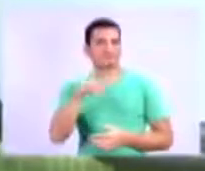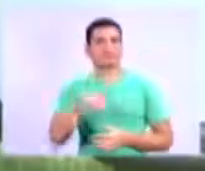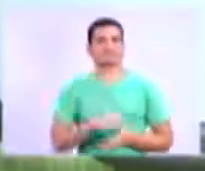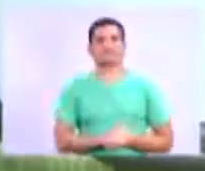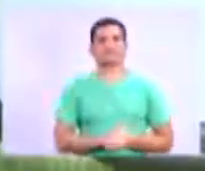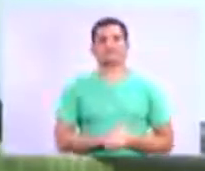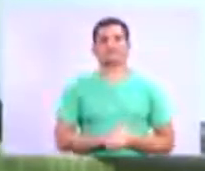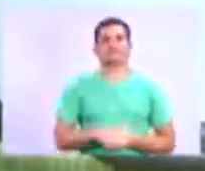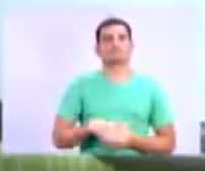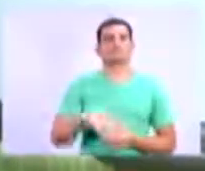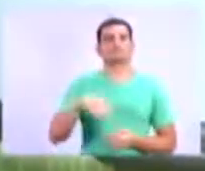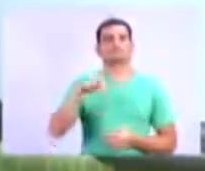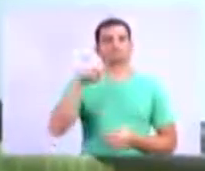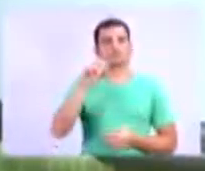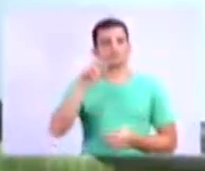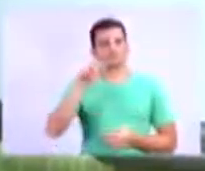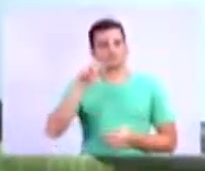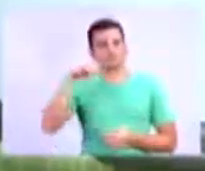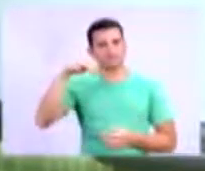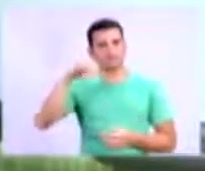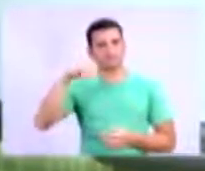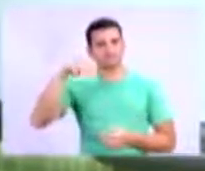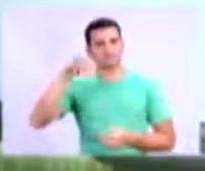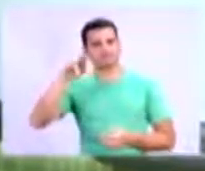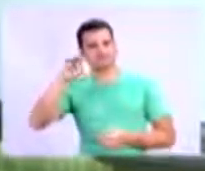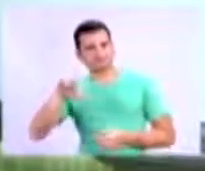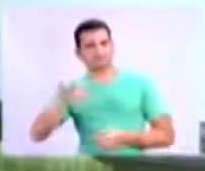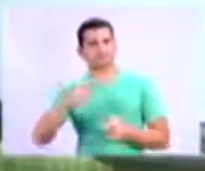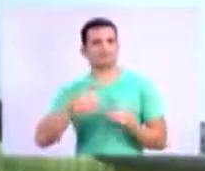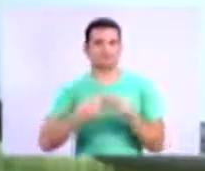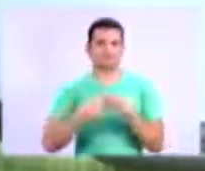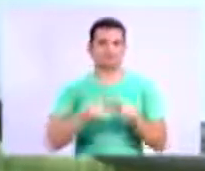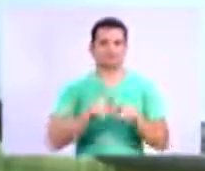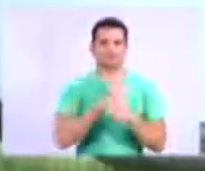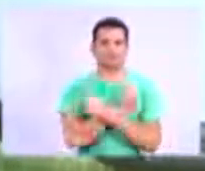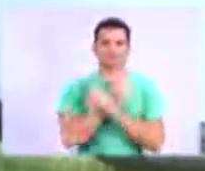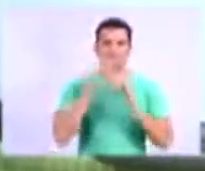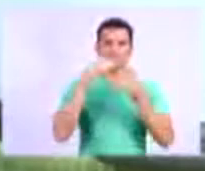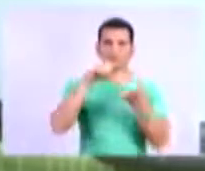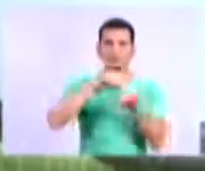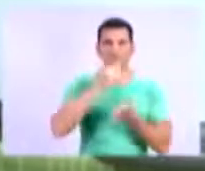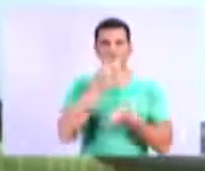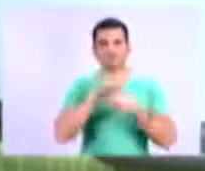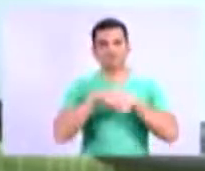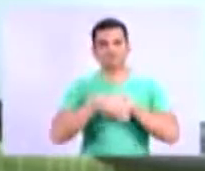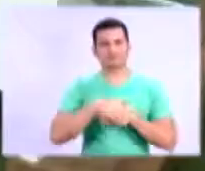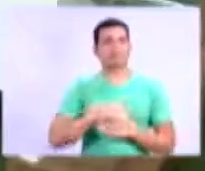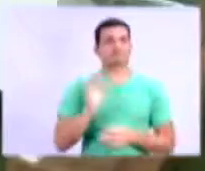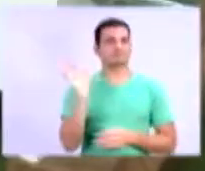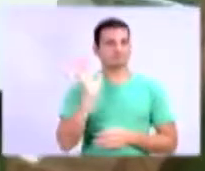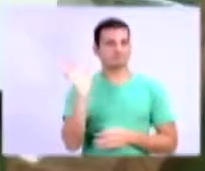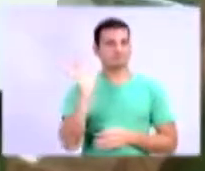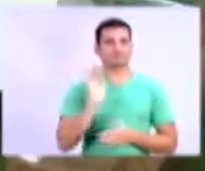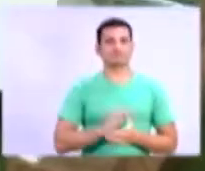o pessoal de Nova Mamoré também, um abraço para todos os polos, boa noite para vocês e até a próxima.